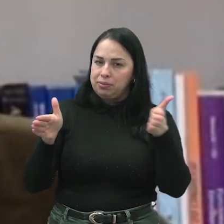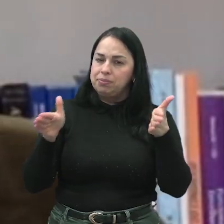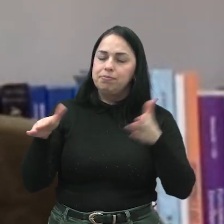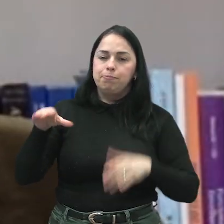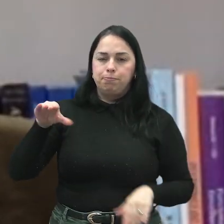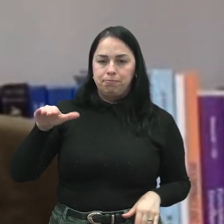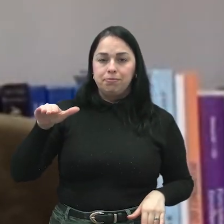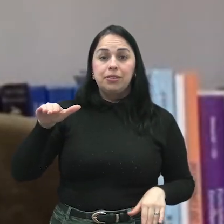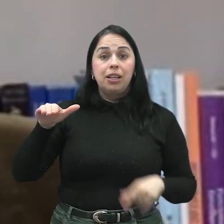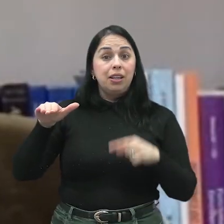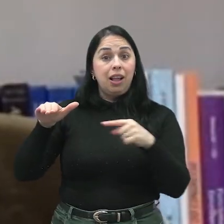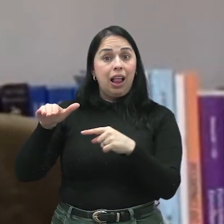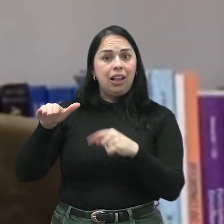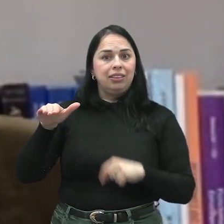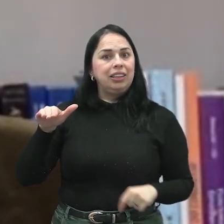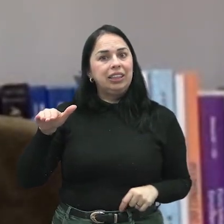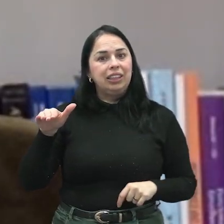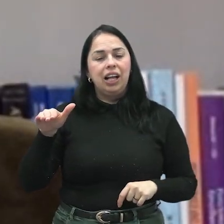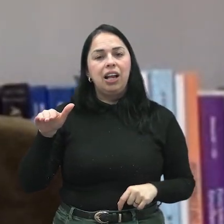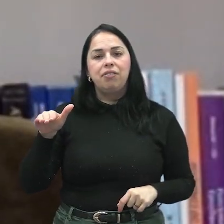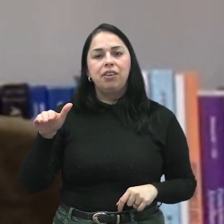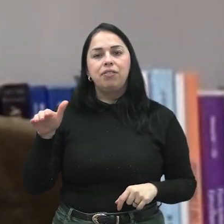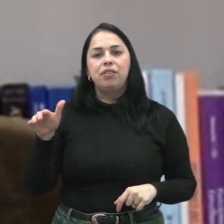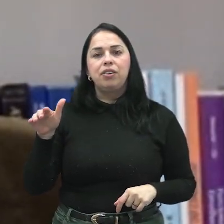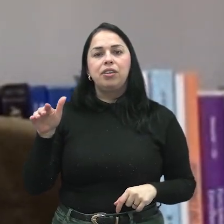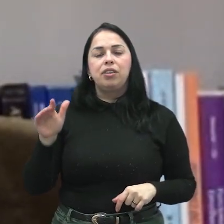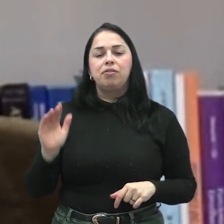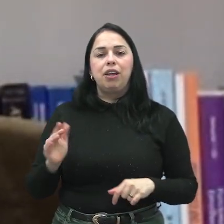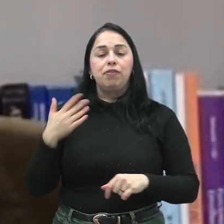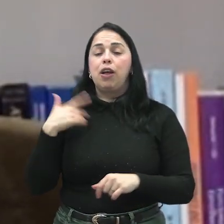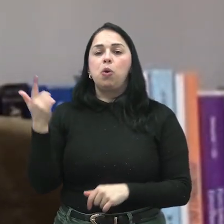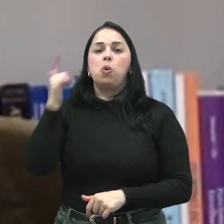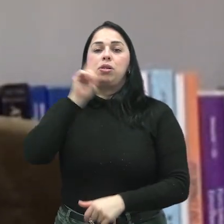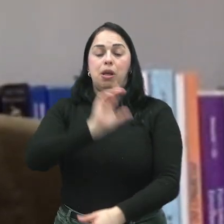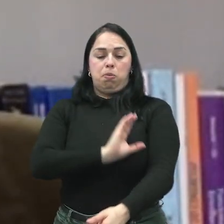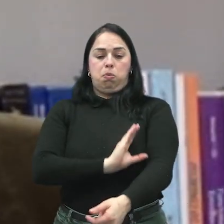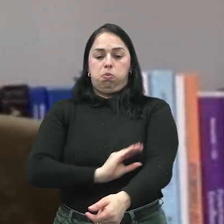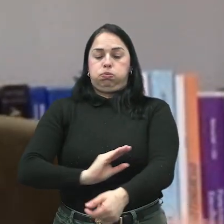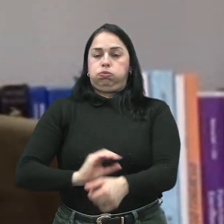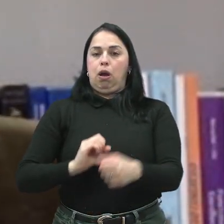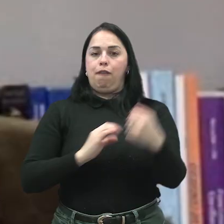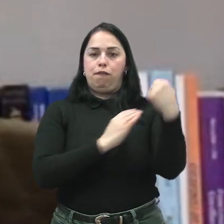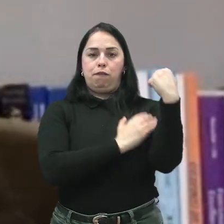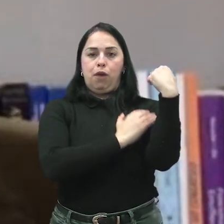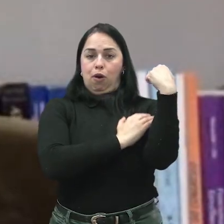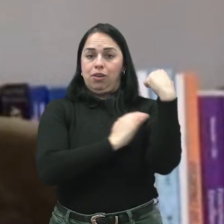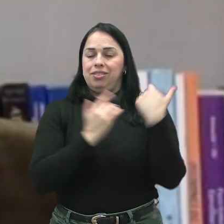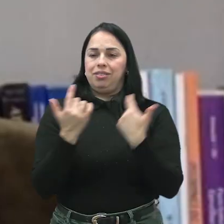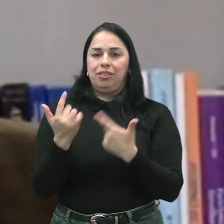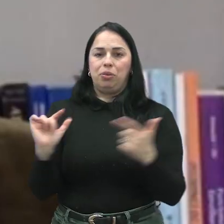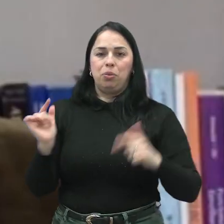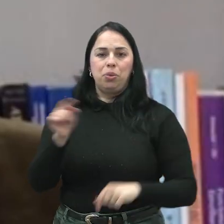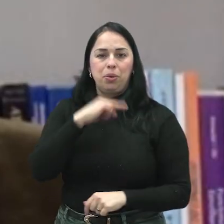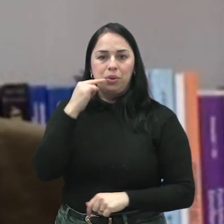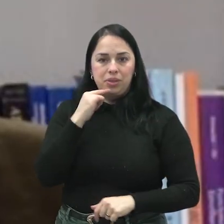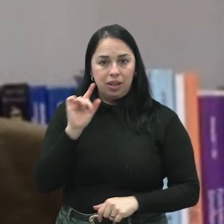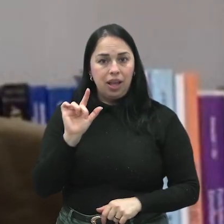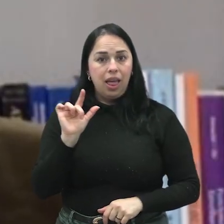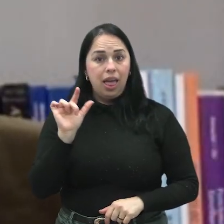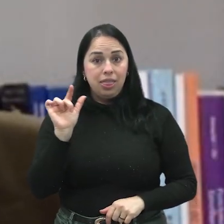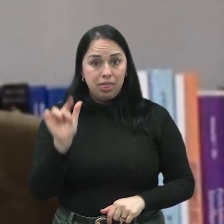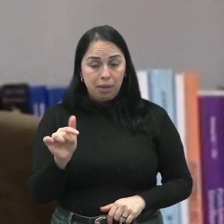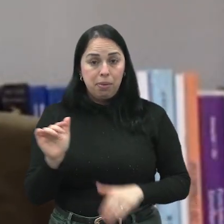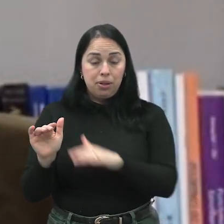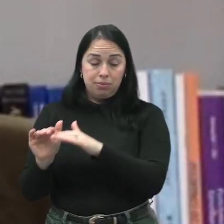dessa adolescência, essas crianças não vão atingir, por exemplo, seu pico de massa, nem óssea nem muscular. Depois, quando